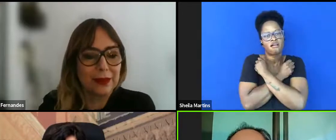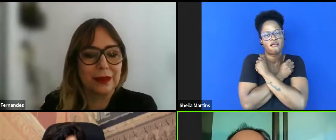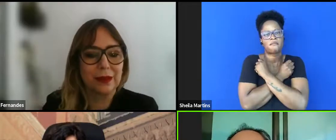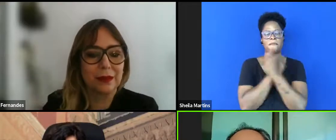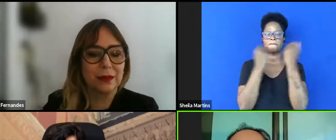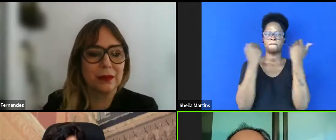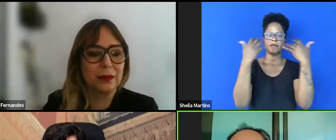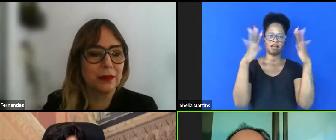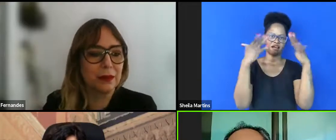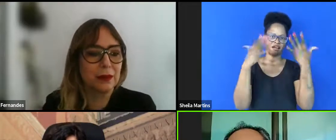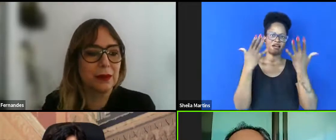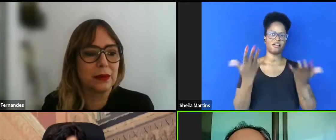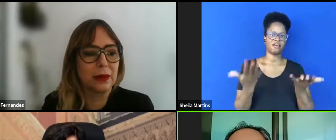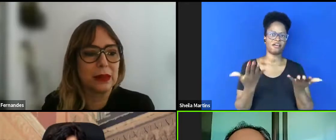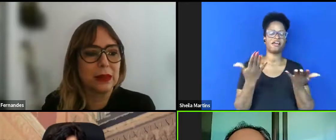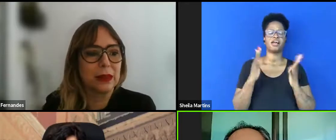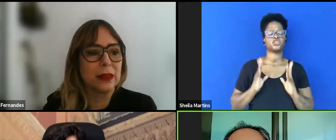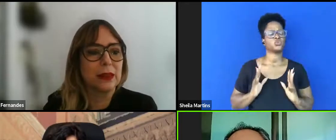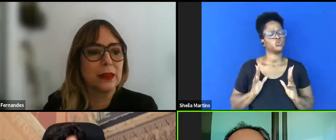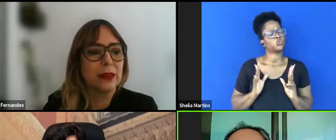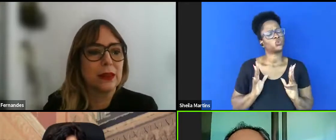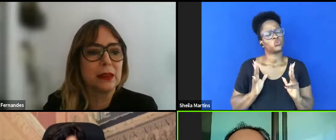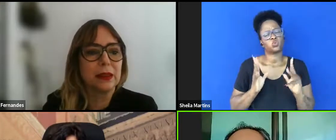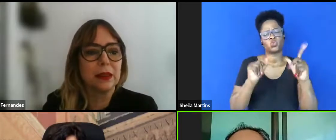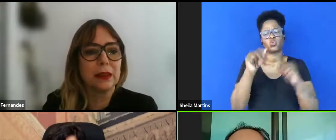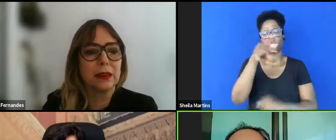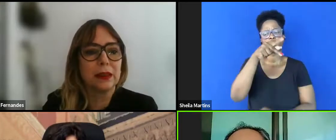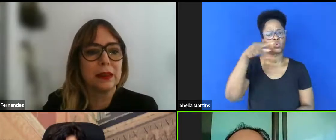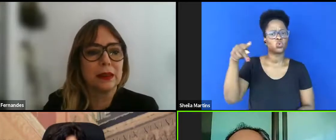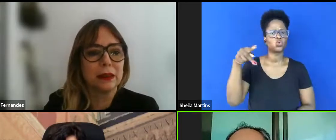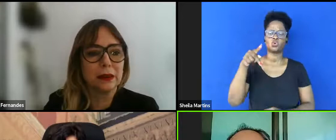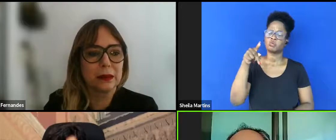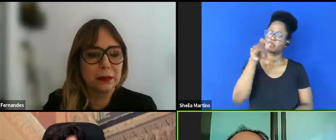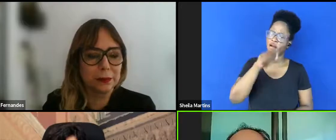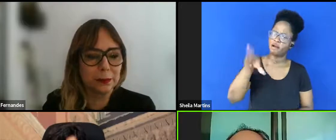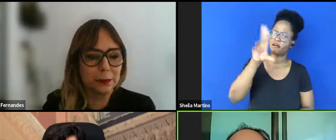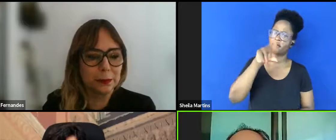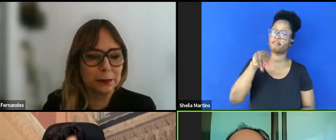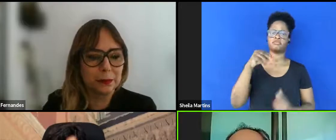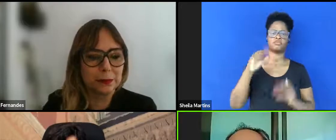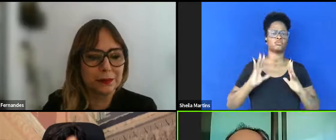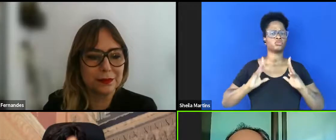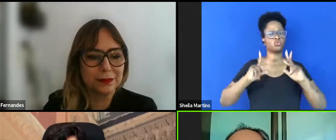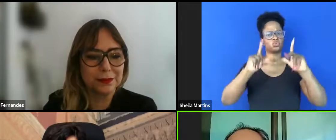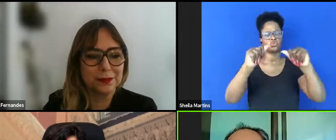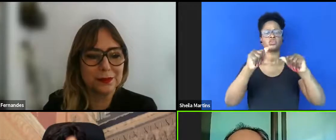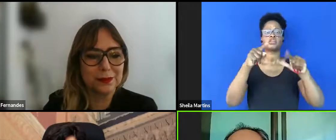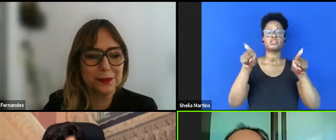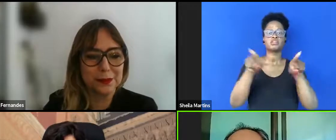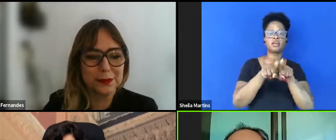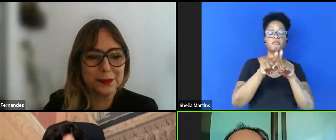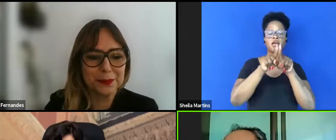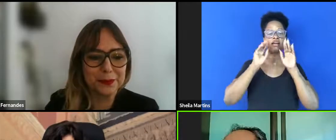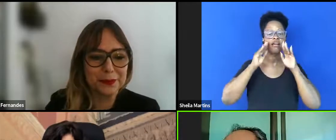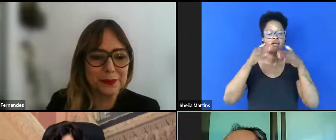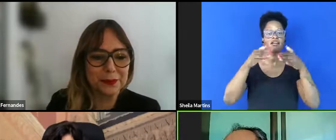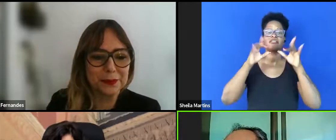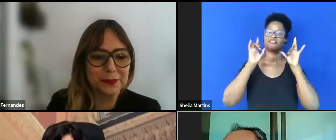parabéns a todos, né, professores, discentes, docentes, em especial, né, e